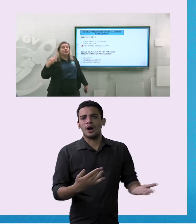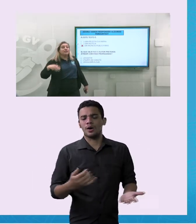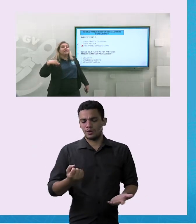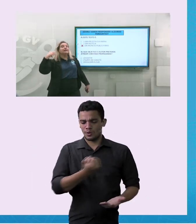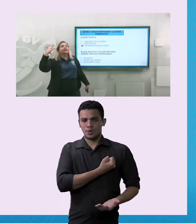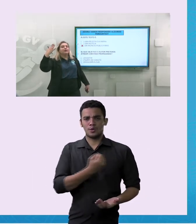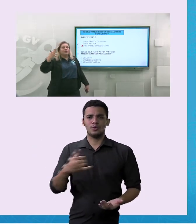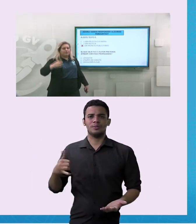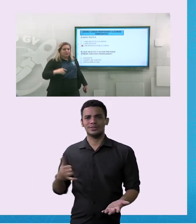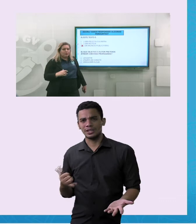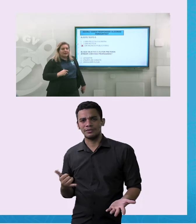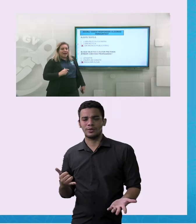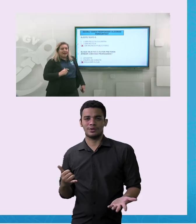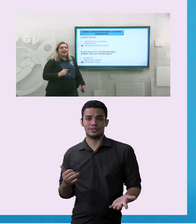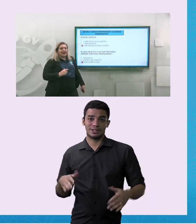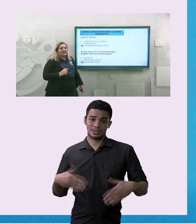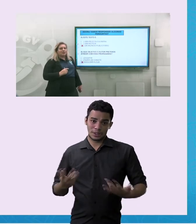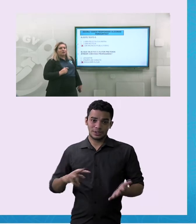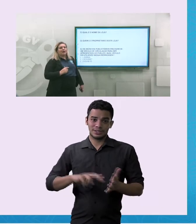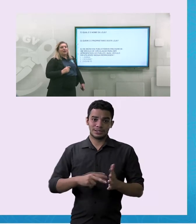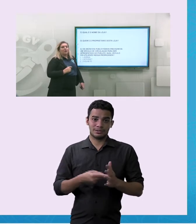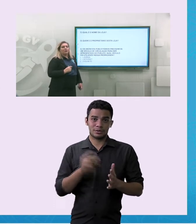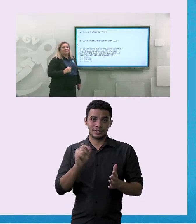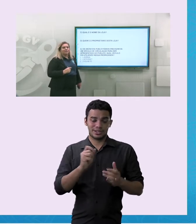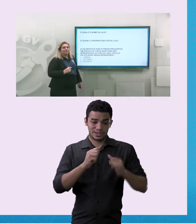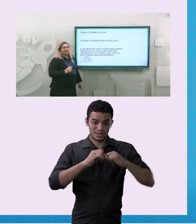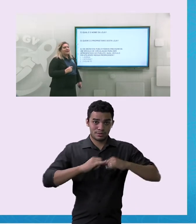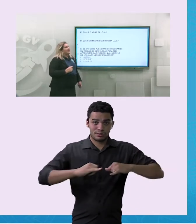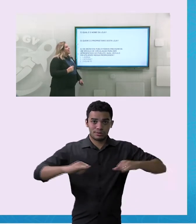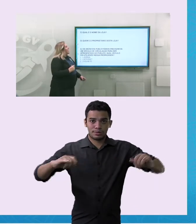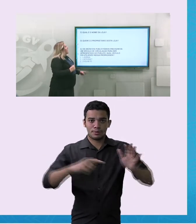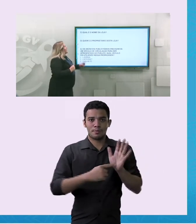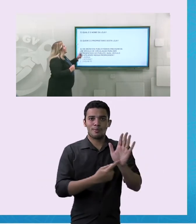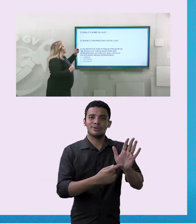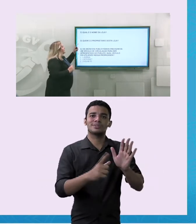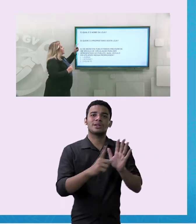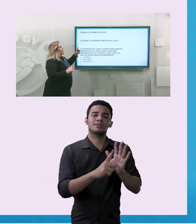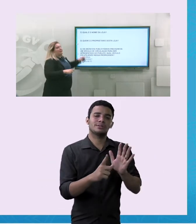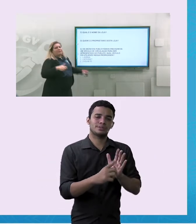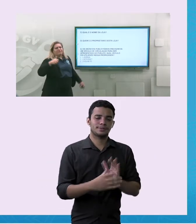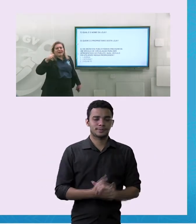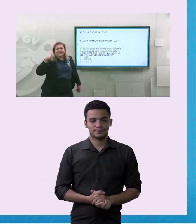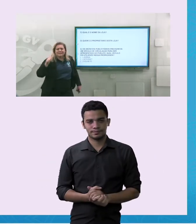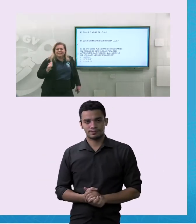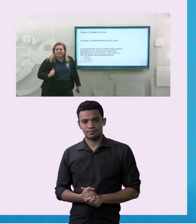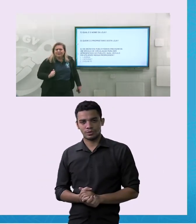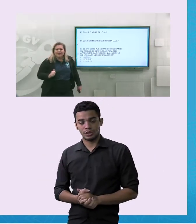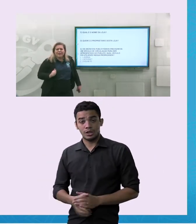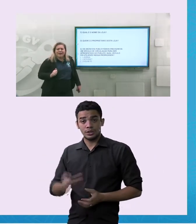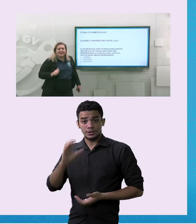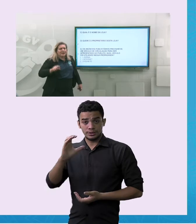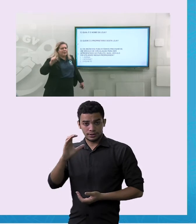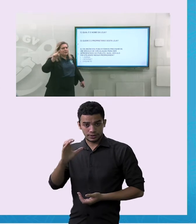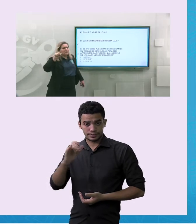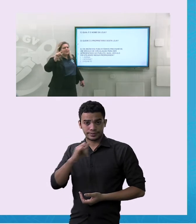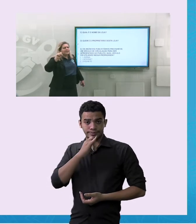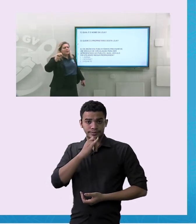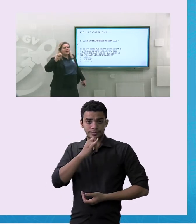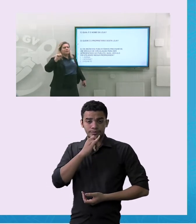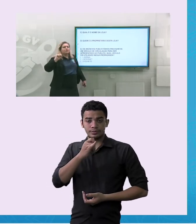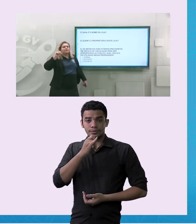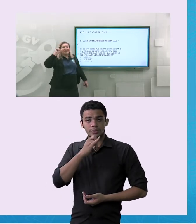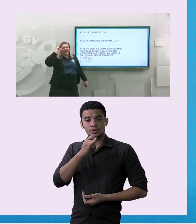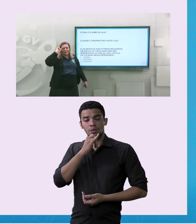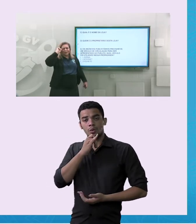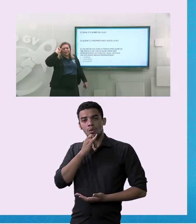quer divulgar a sua loja. A letra C, facinho também. Quem prestou atenção